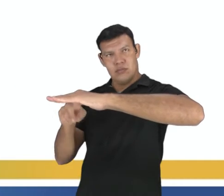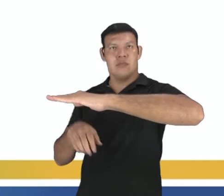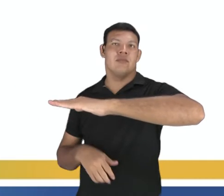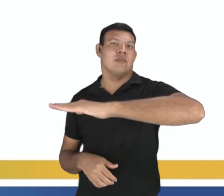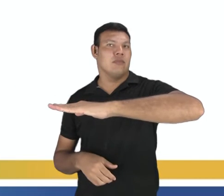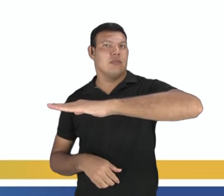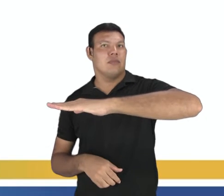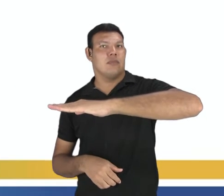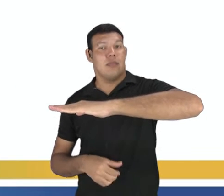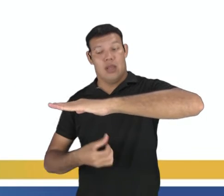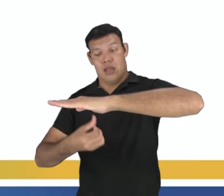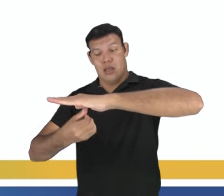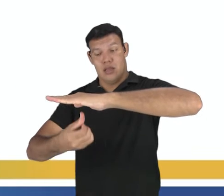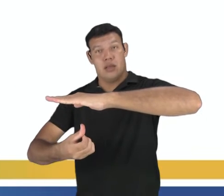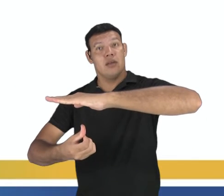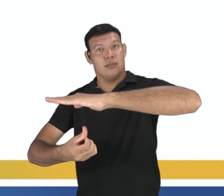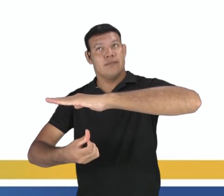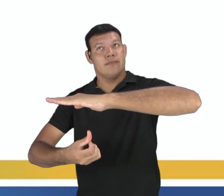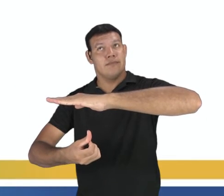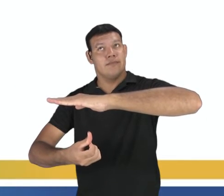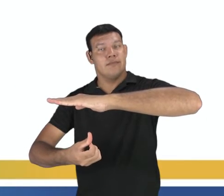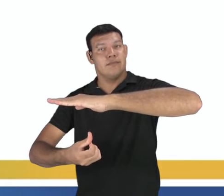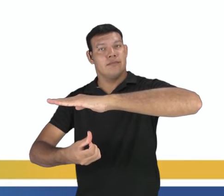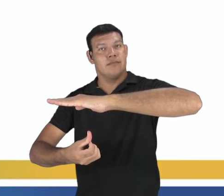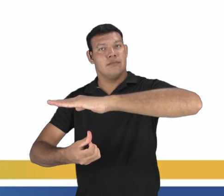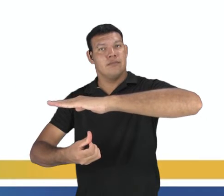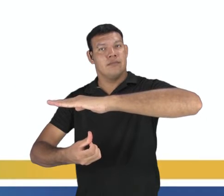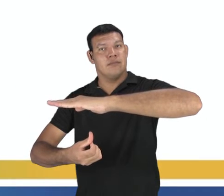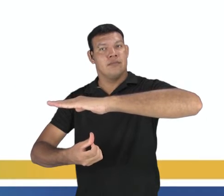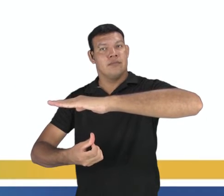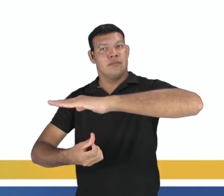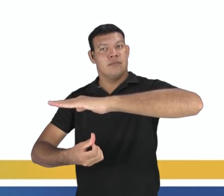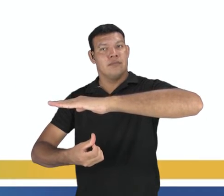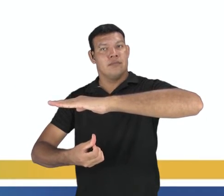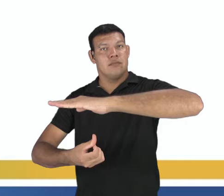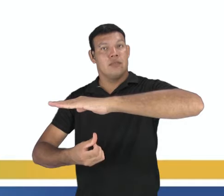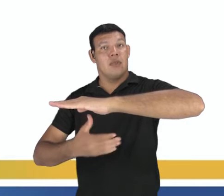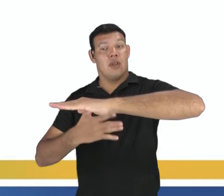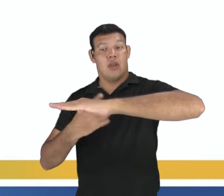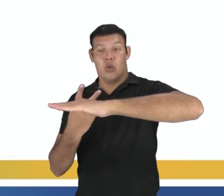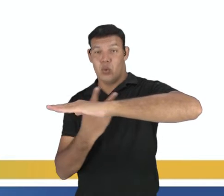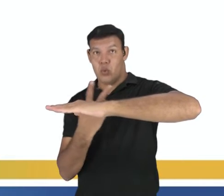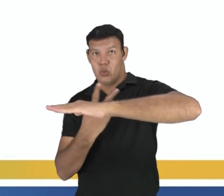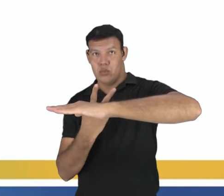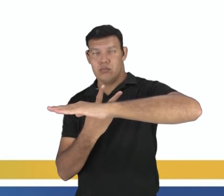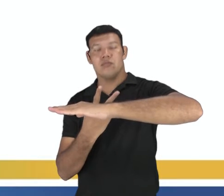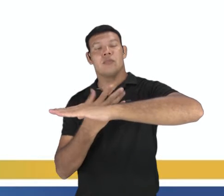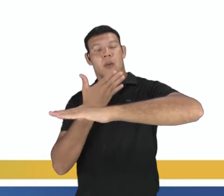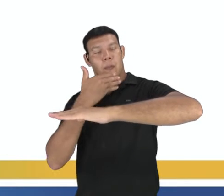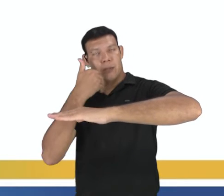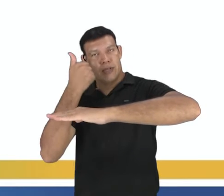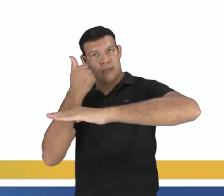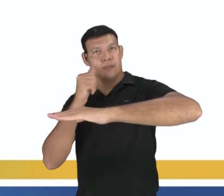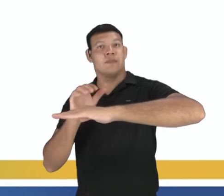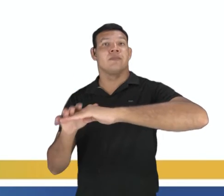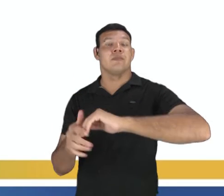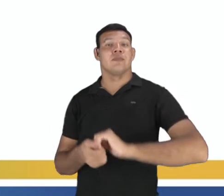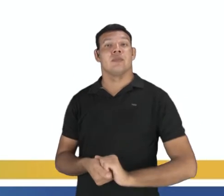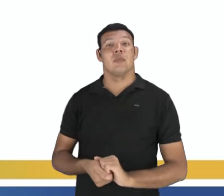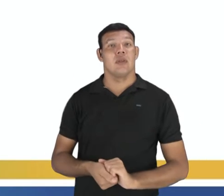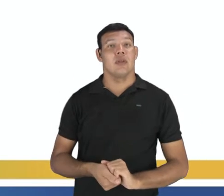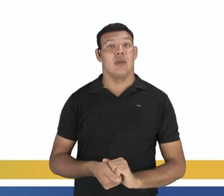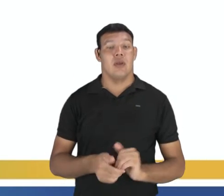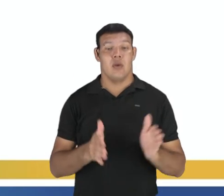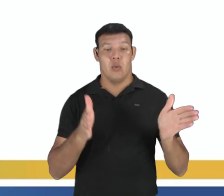perceber que a minha solução será válida, aquela que satisfaz as duas condições. Então, nesse caso, nós vamos ter